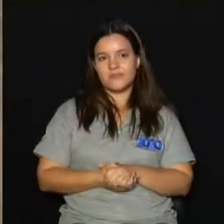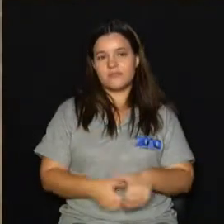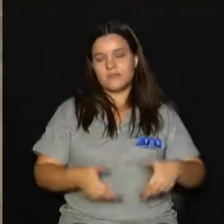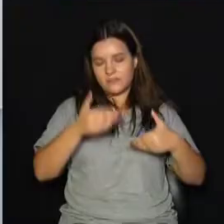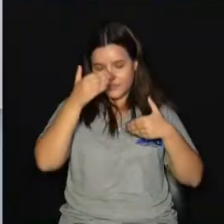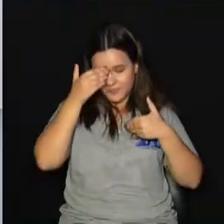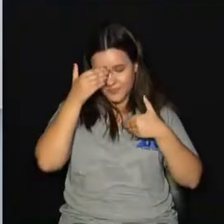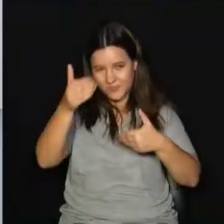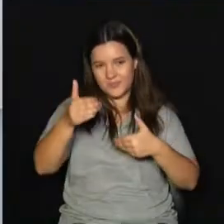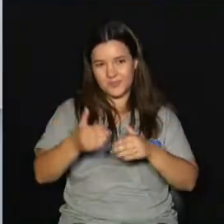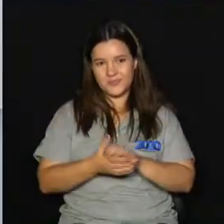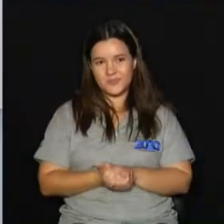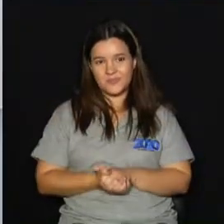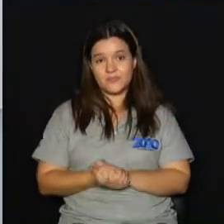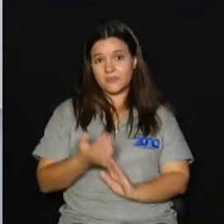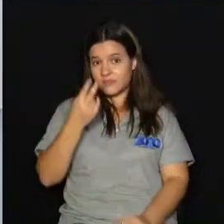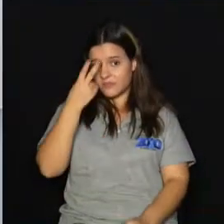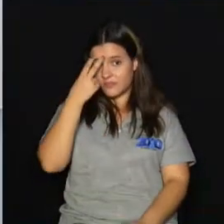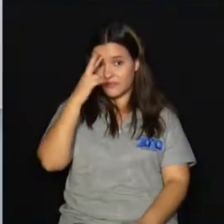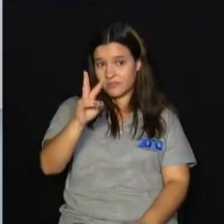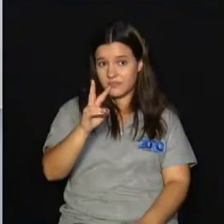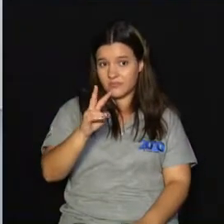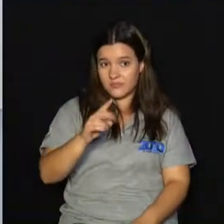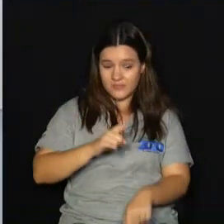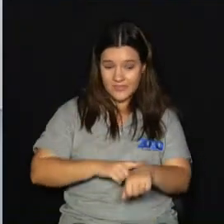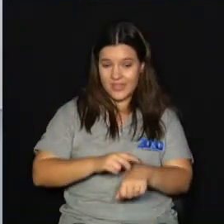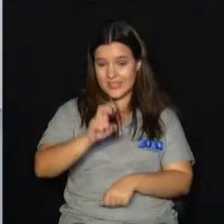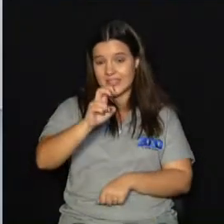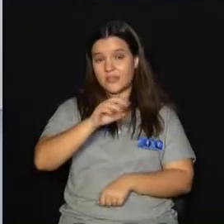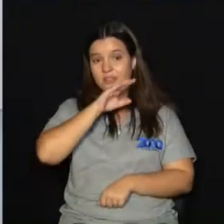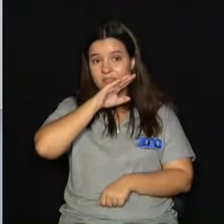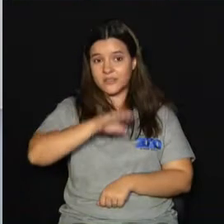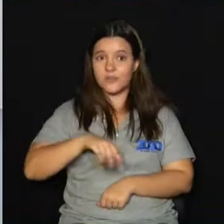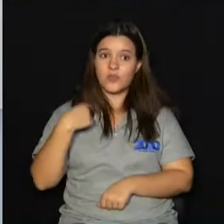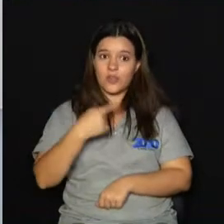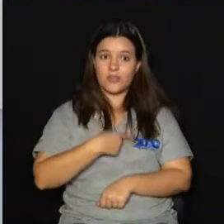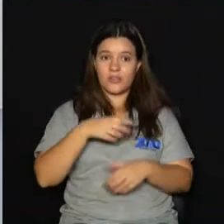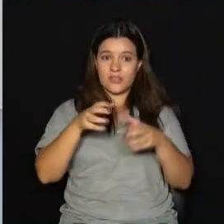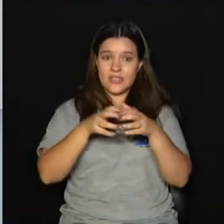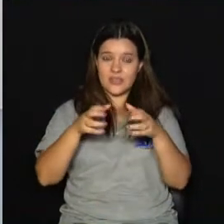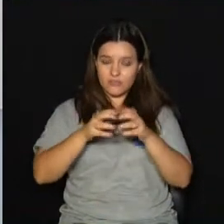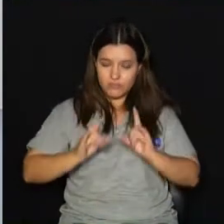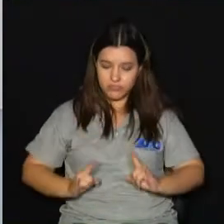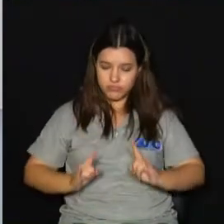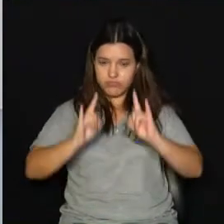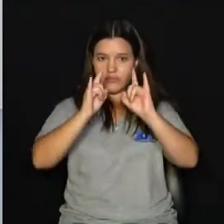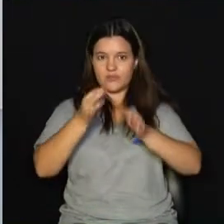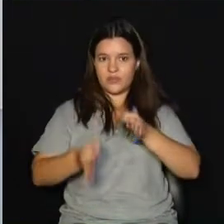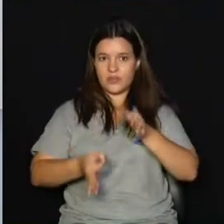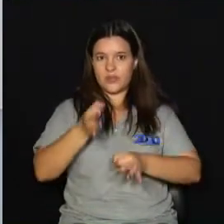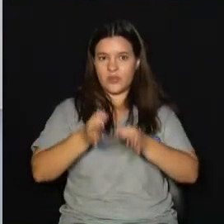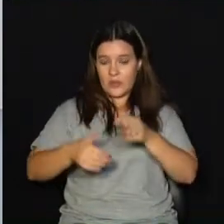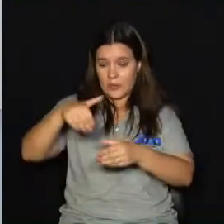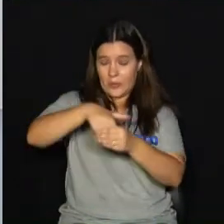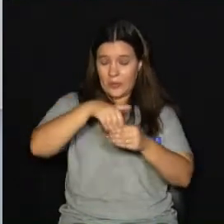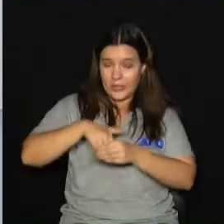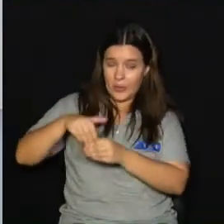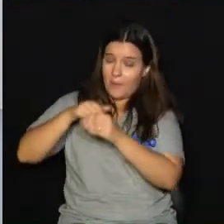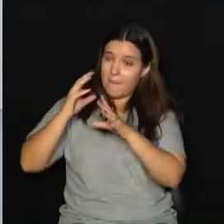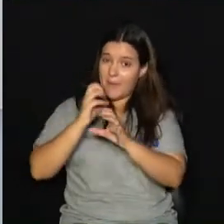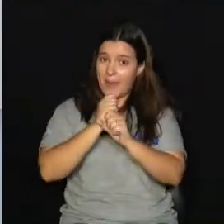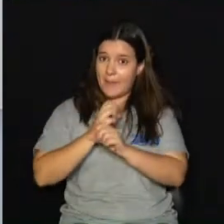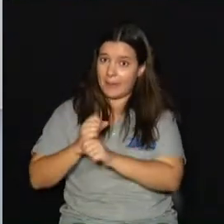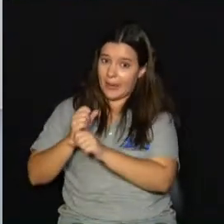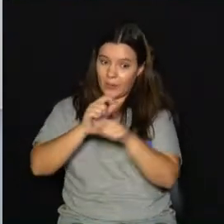novamente a Monize. Lembrando, hein, a partir das 5 horas da tarde, nossa equipe lá no Palácio da Justiça, voto a voto, as urnas